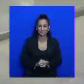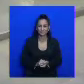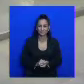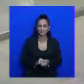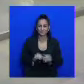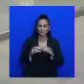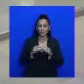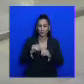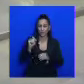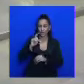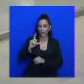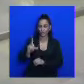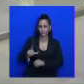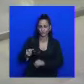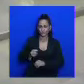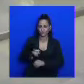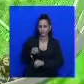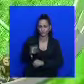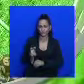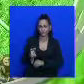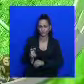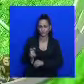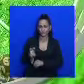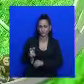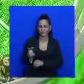Bola azul, número 5.